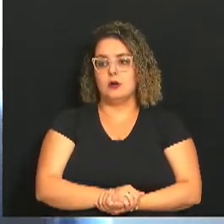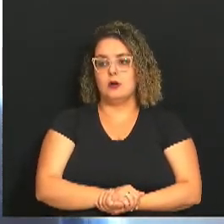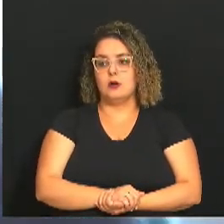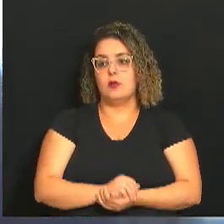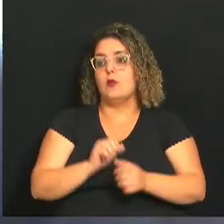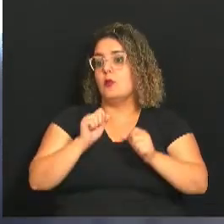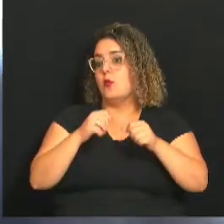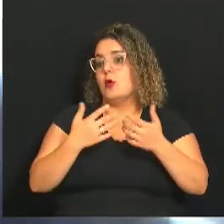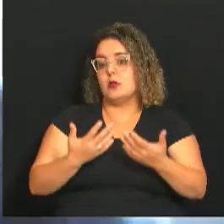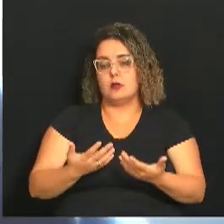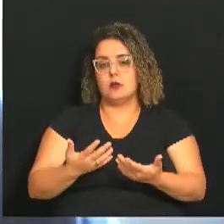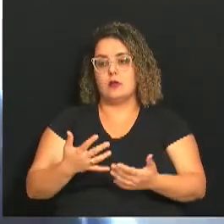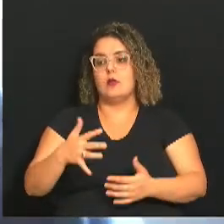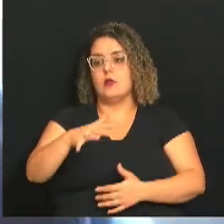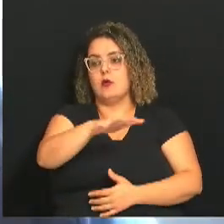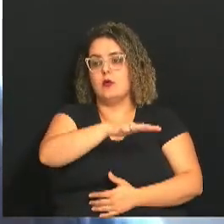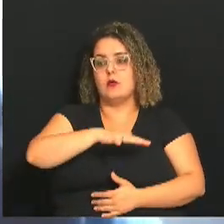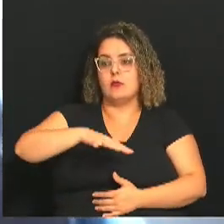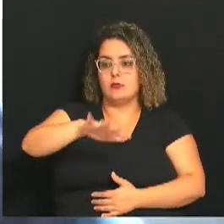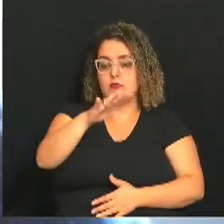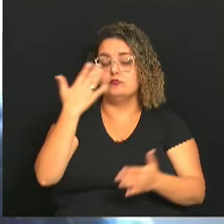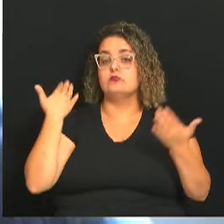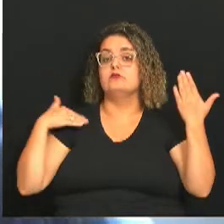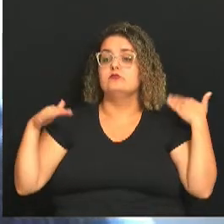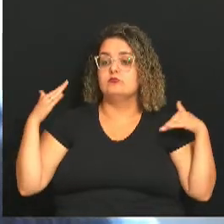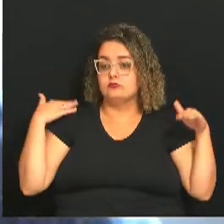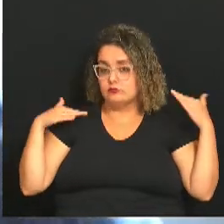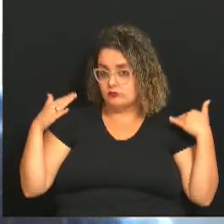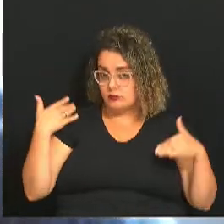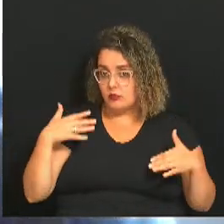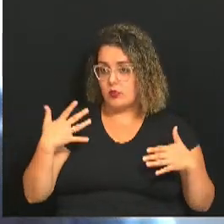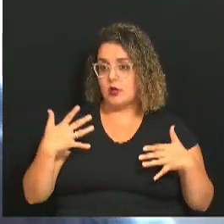por exemplo, uma área recreacional que sirva à